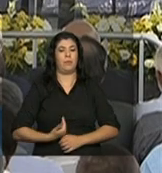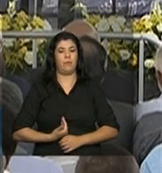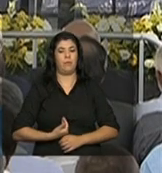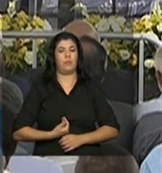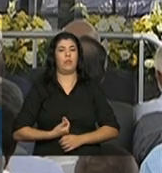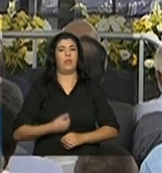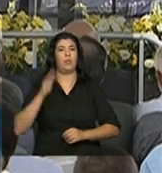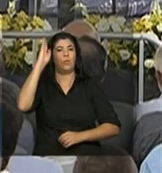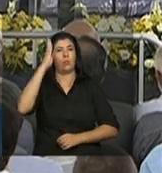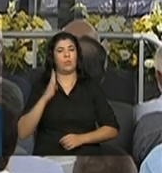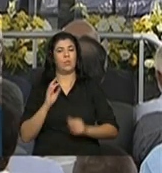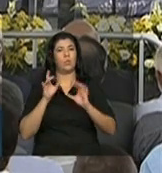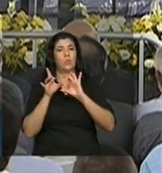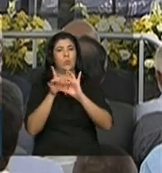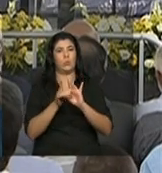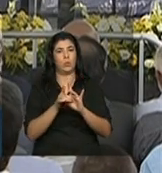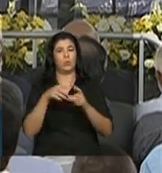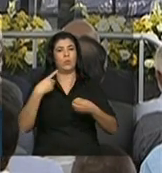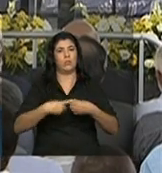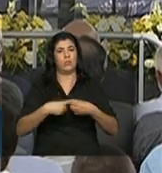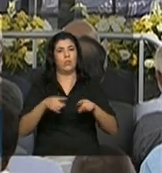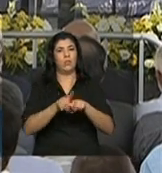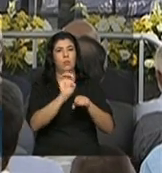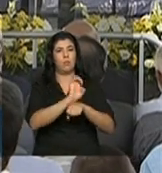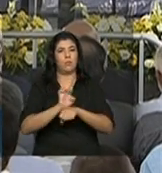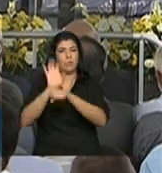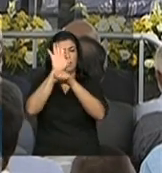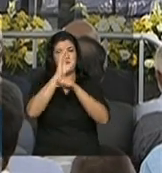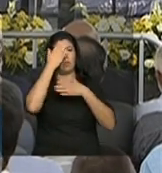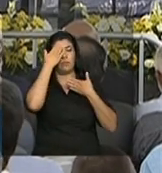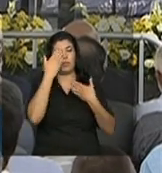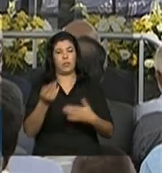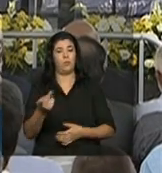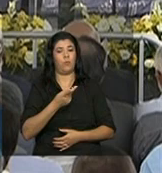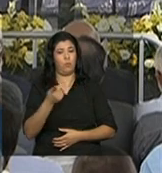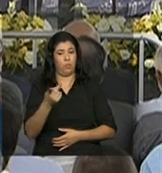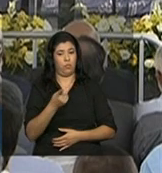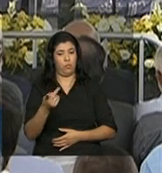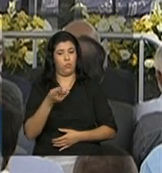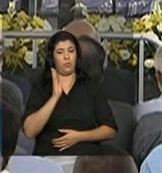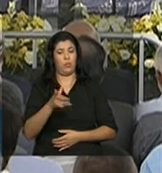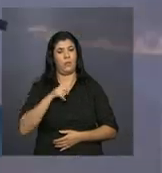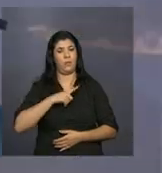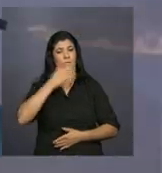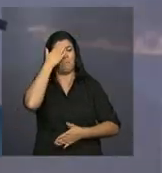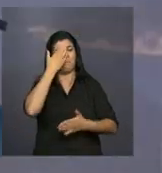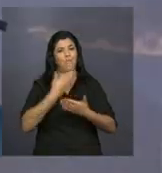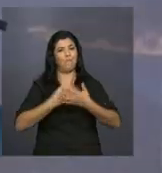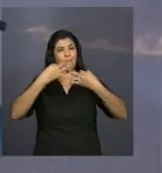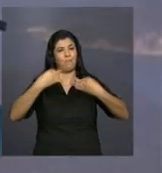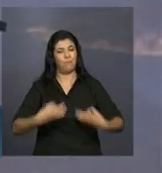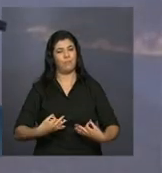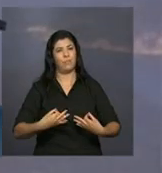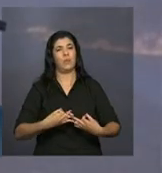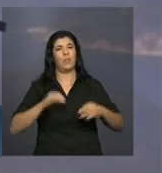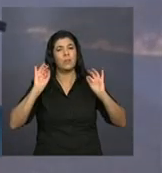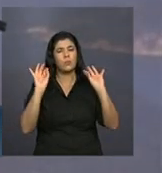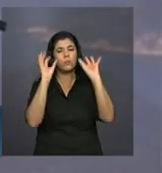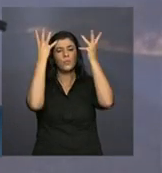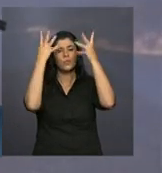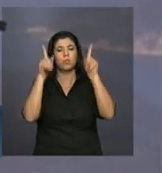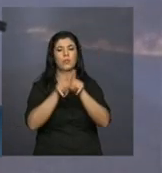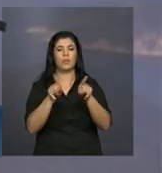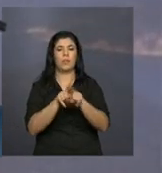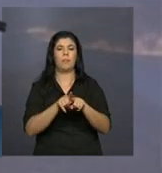Brasil junto à cidade e ao Estado. Por isso, eu agradeço a vocês e tenho certeza que essa comemoração